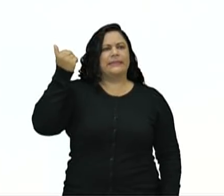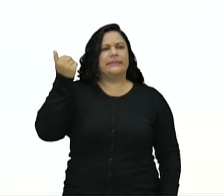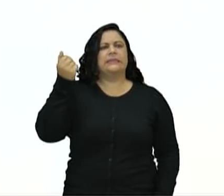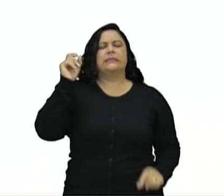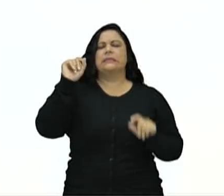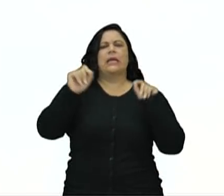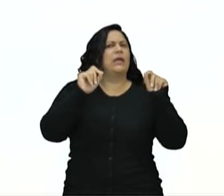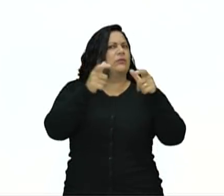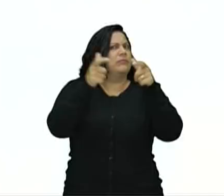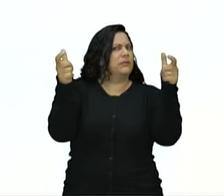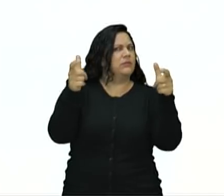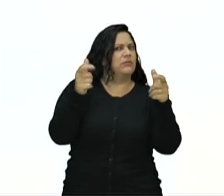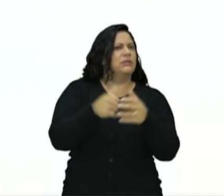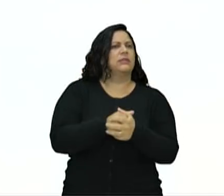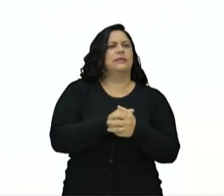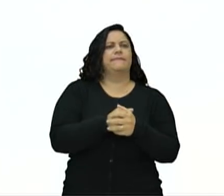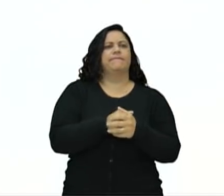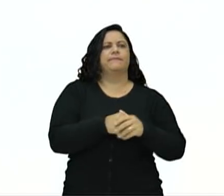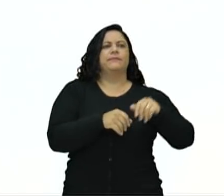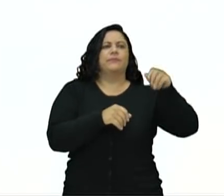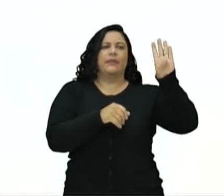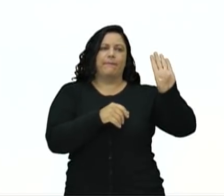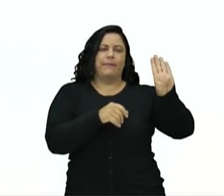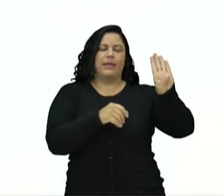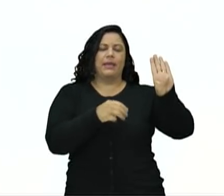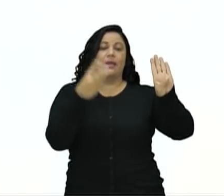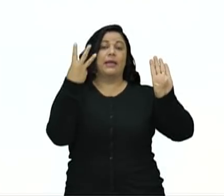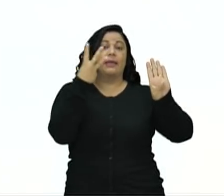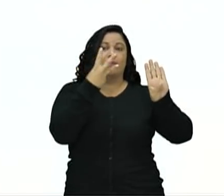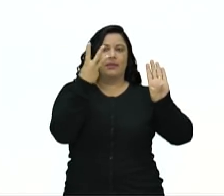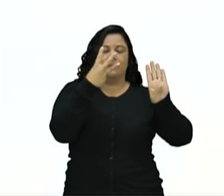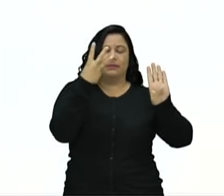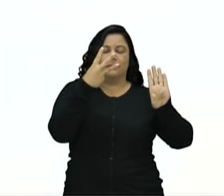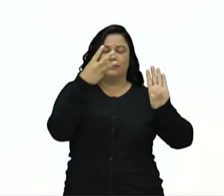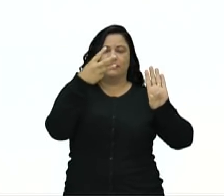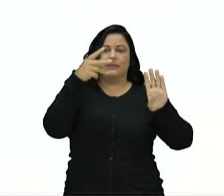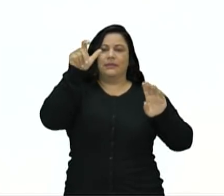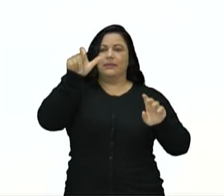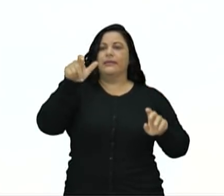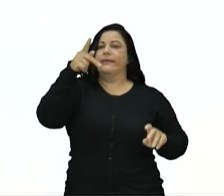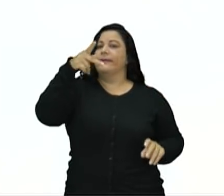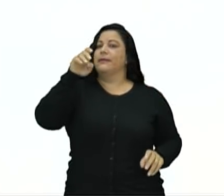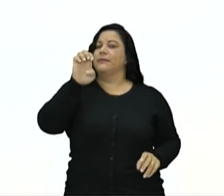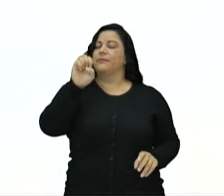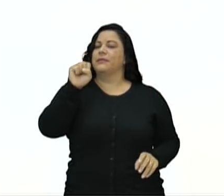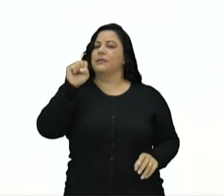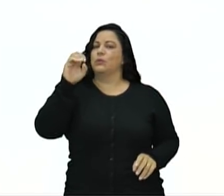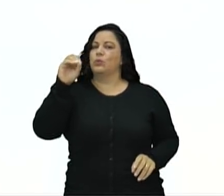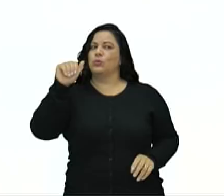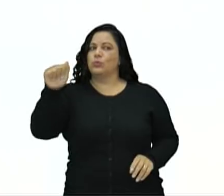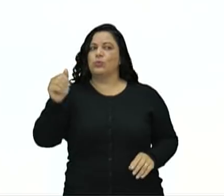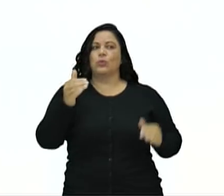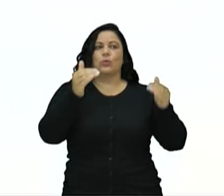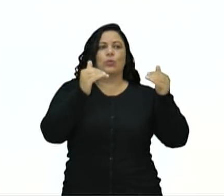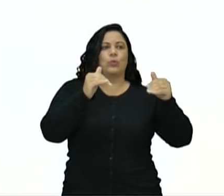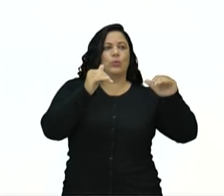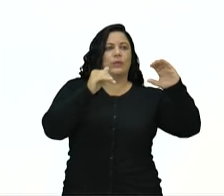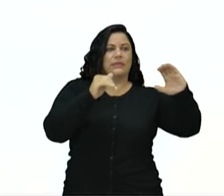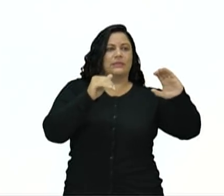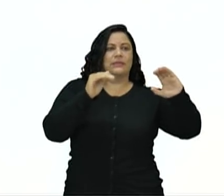ou eles estão na terceira pessoa. Né? Ali se tratam de fatos verídicos, e na última letra, a letra